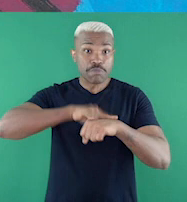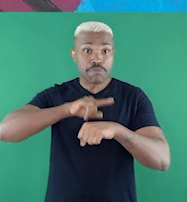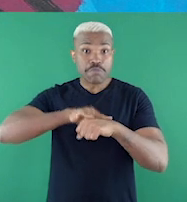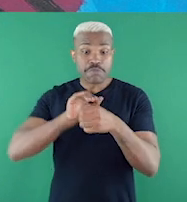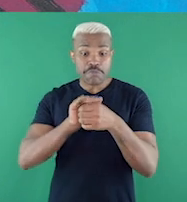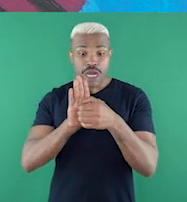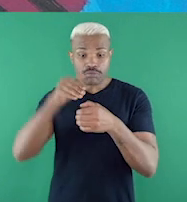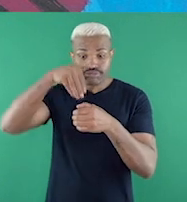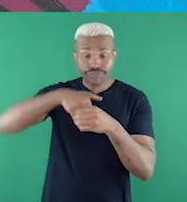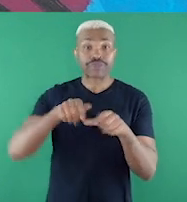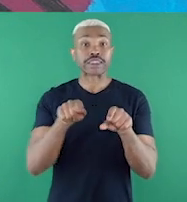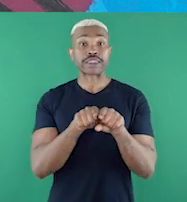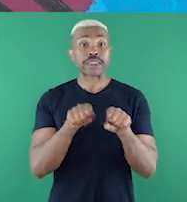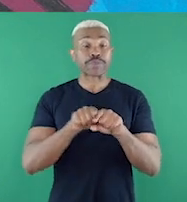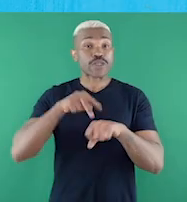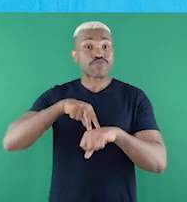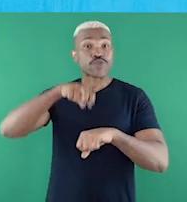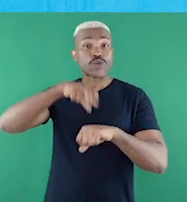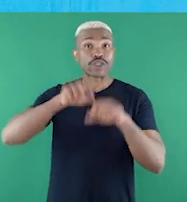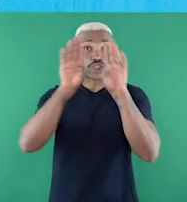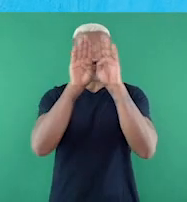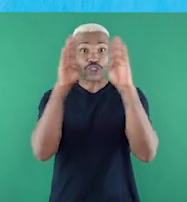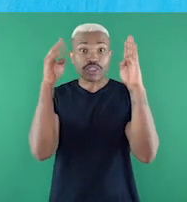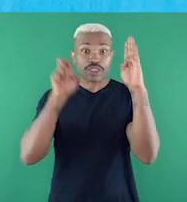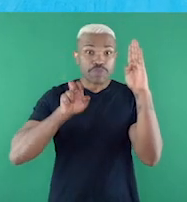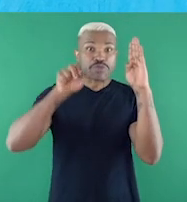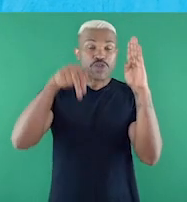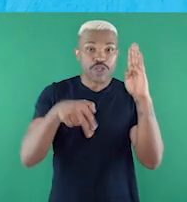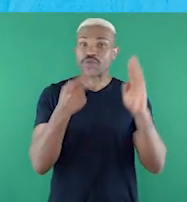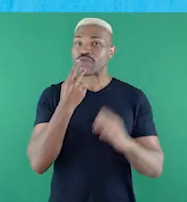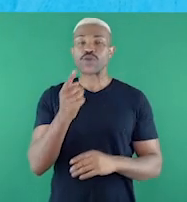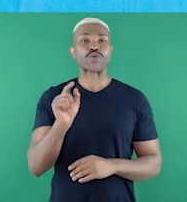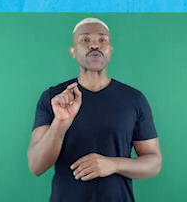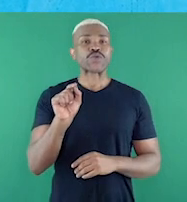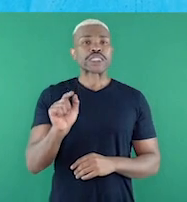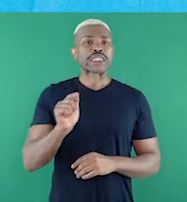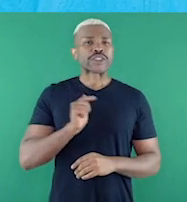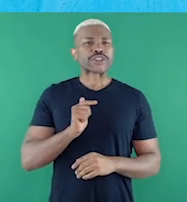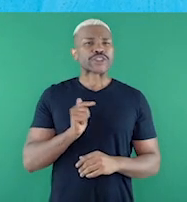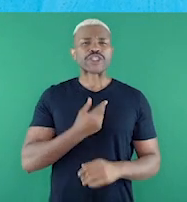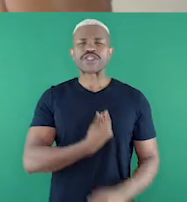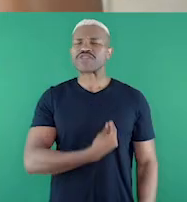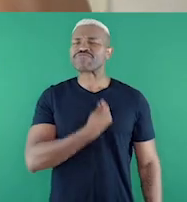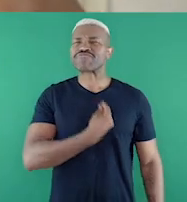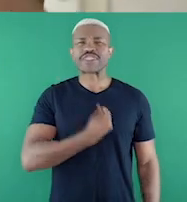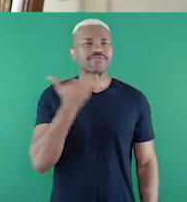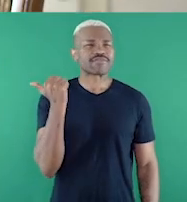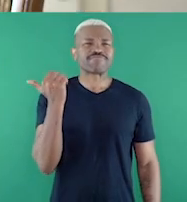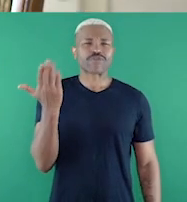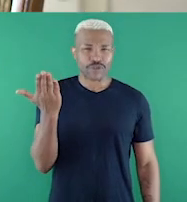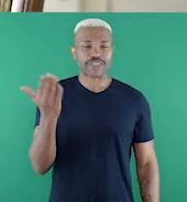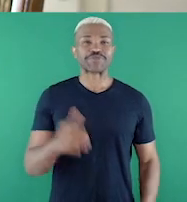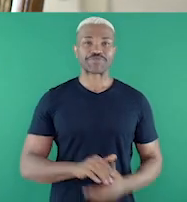sanitário, de querer saltar pela janela, porque ela dizia que havia muita vida lá